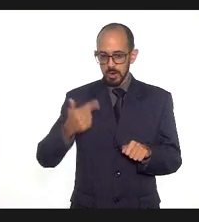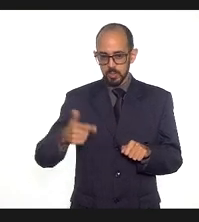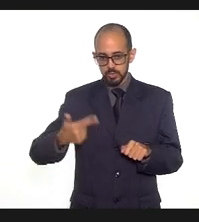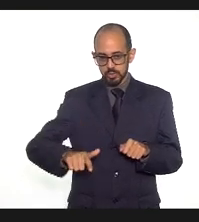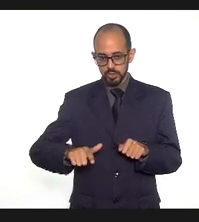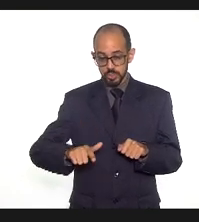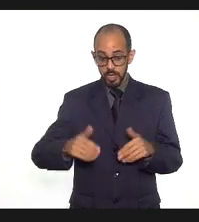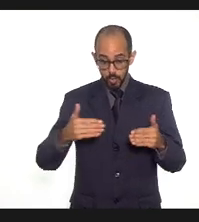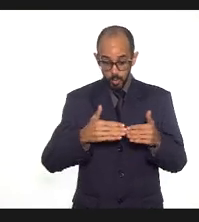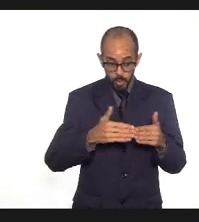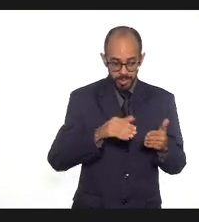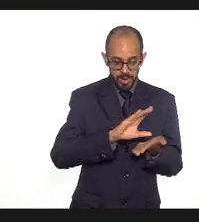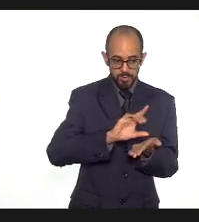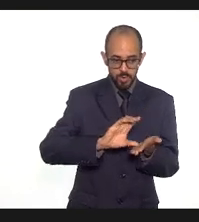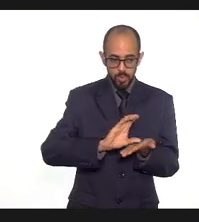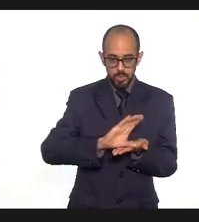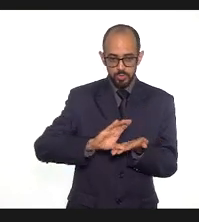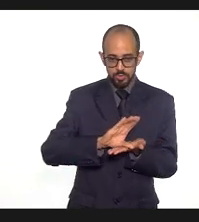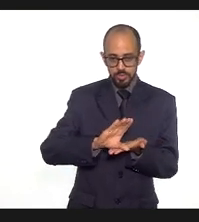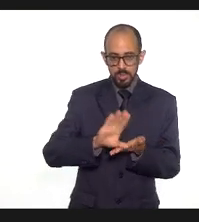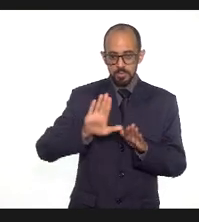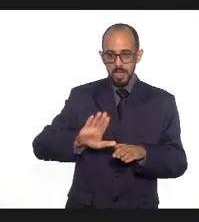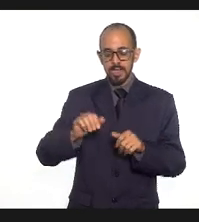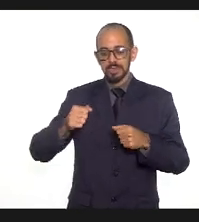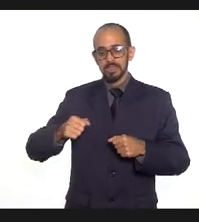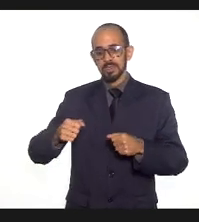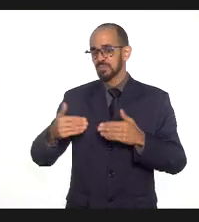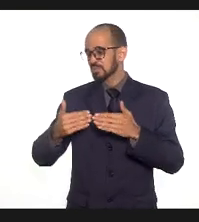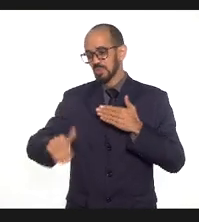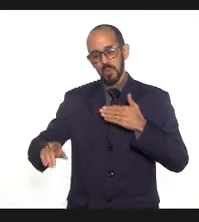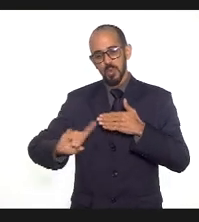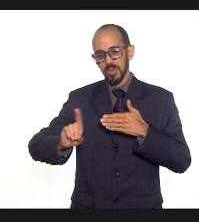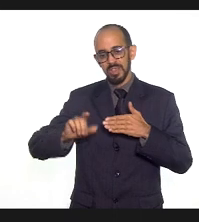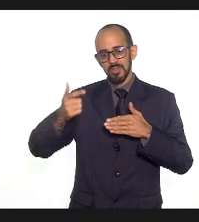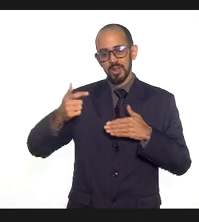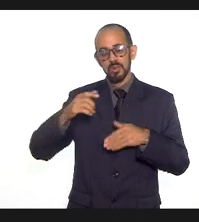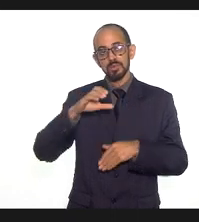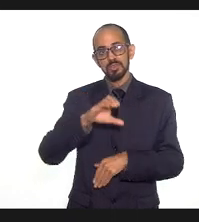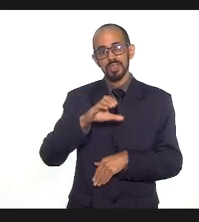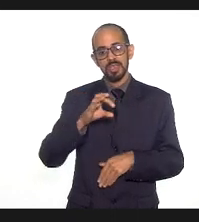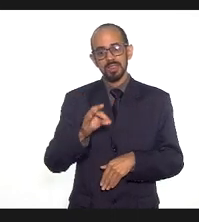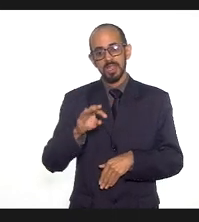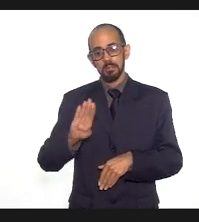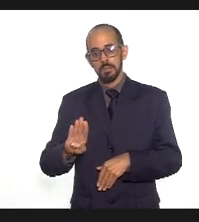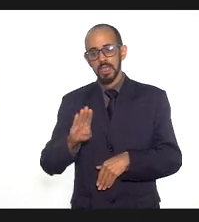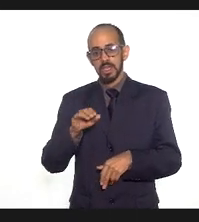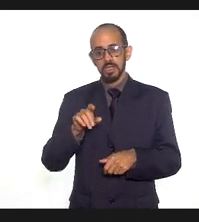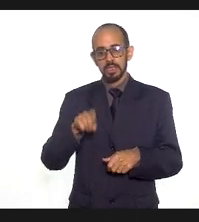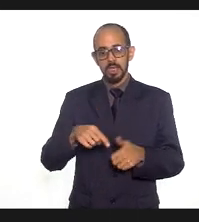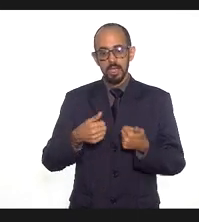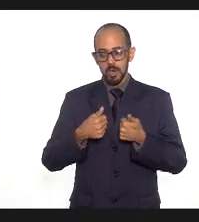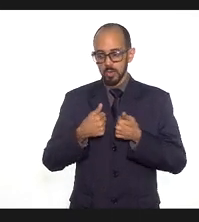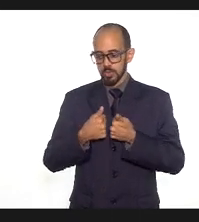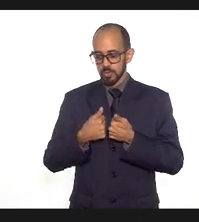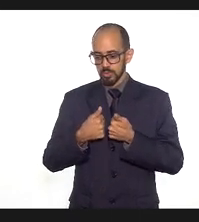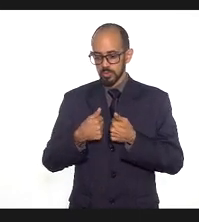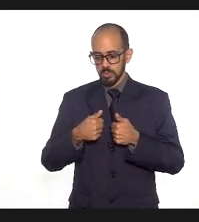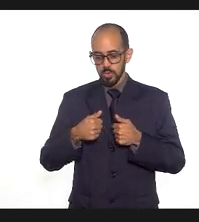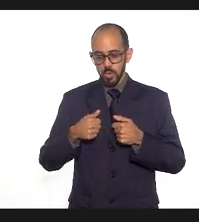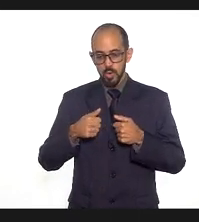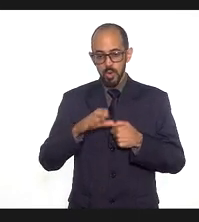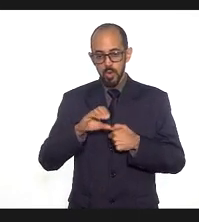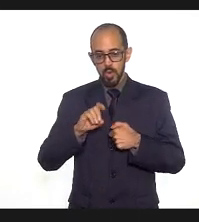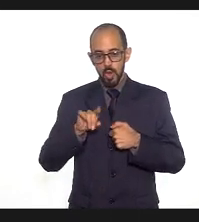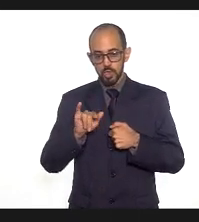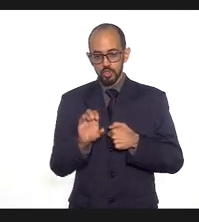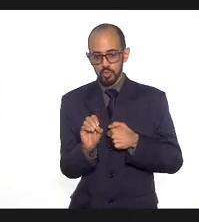à Constituição, mas tinham potenciais afrontas que foram trazidas à baila ao CTB, por exemplo, Código de Trânsito Brasileiro, e que, portanto, a gente